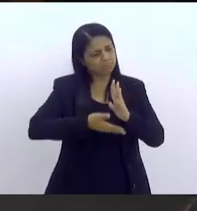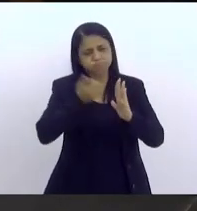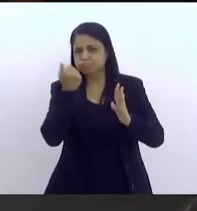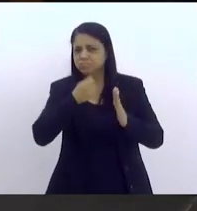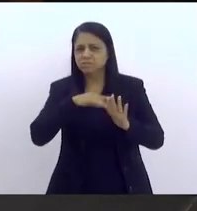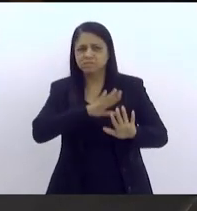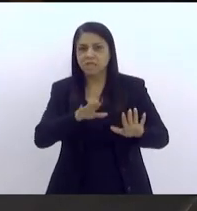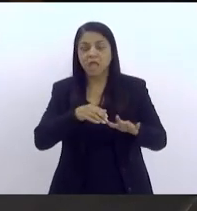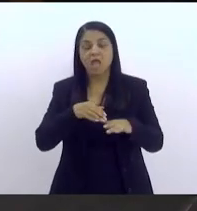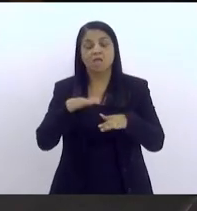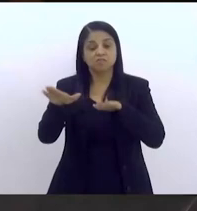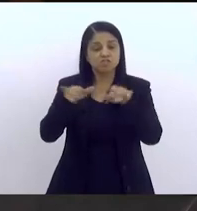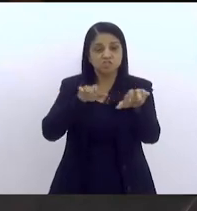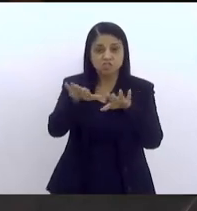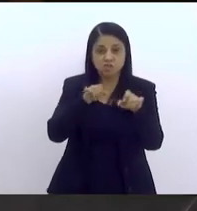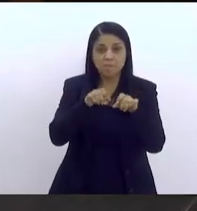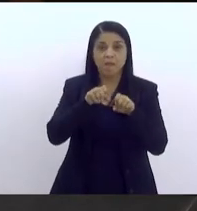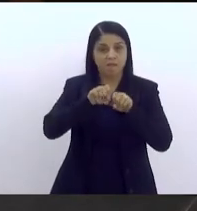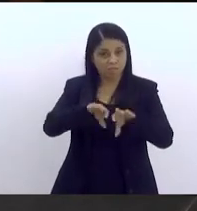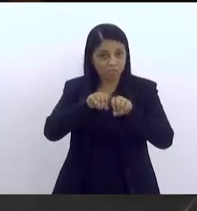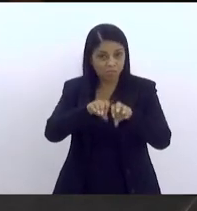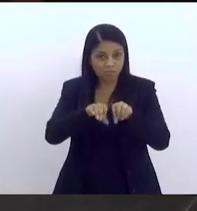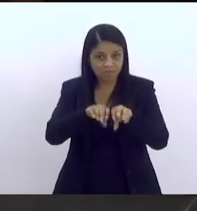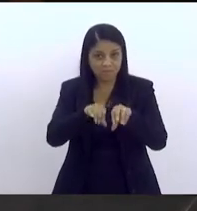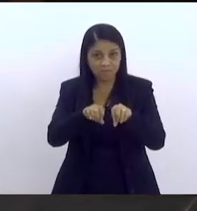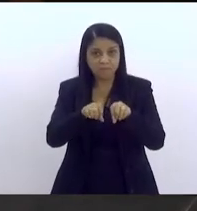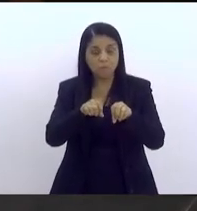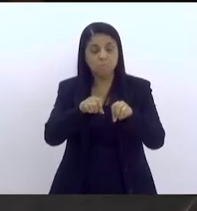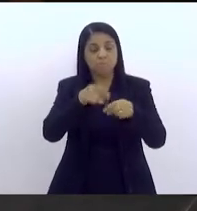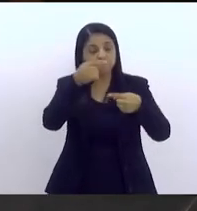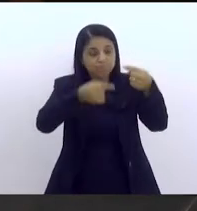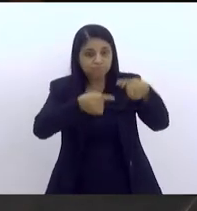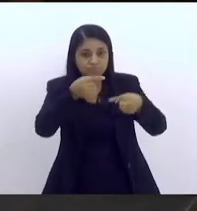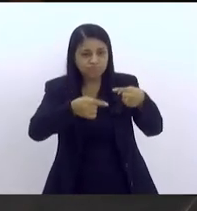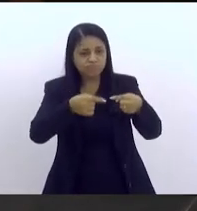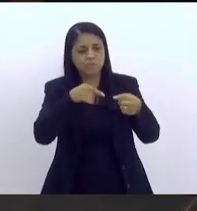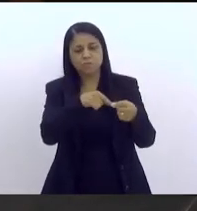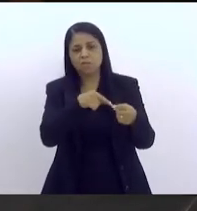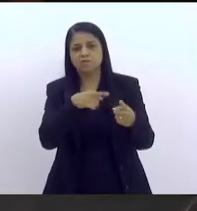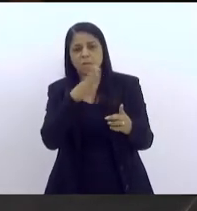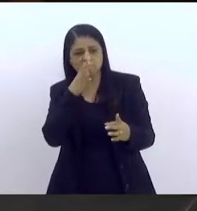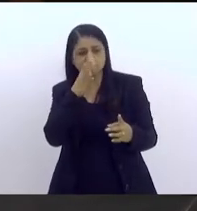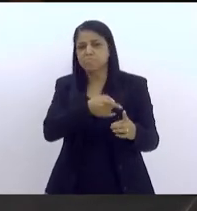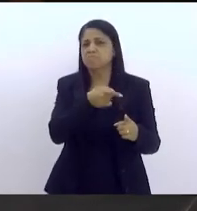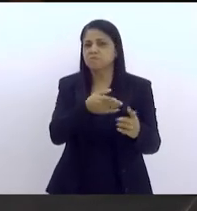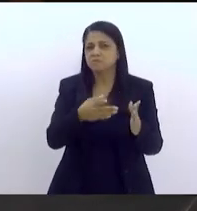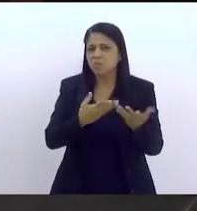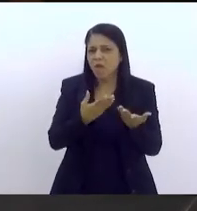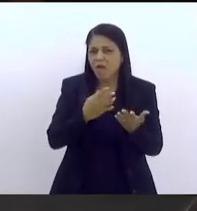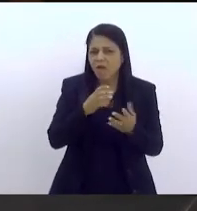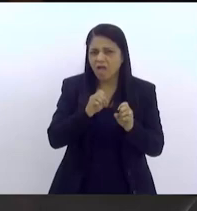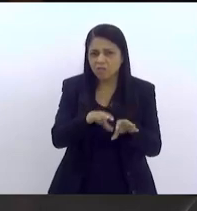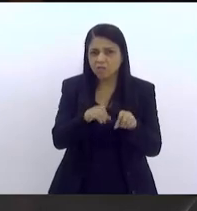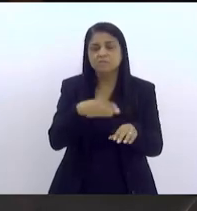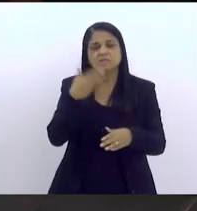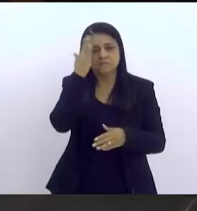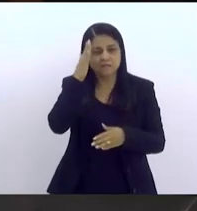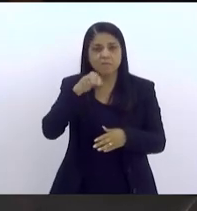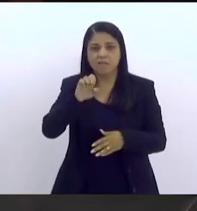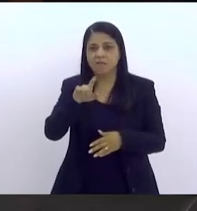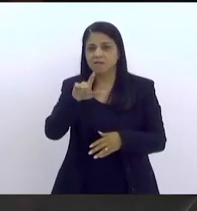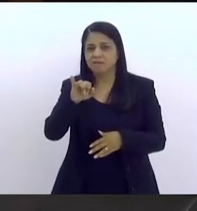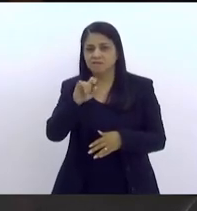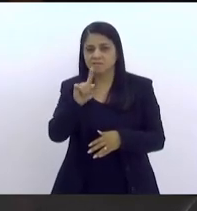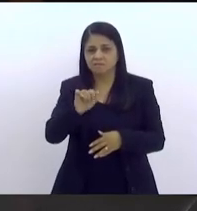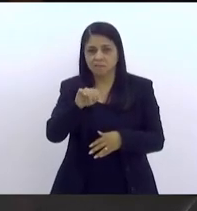convocada para destituição desse tipo né de Insulto a educação vocês sabem que Elizabeth Guedes